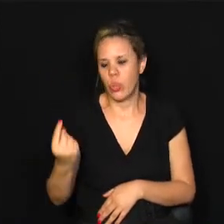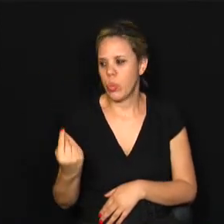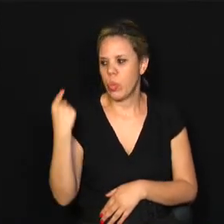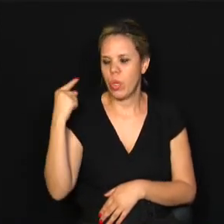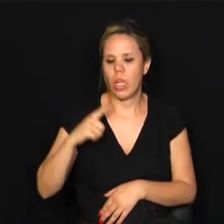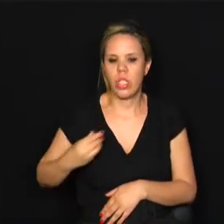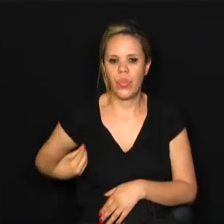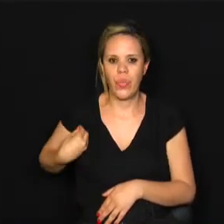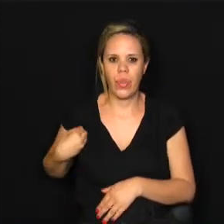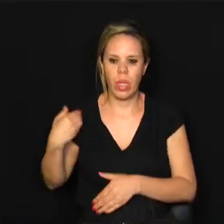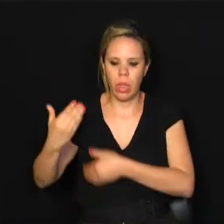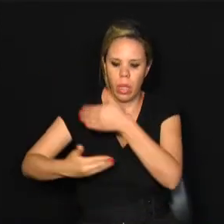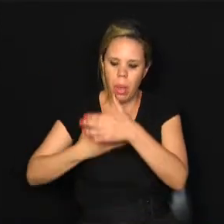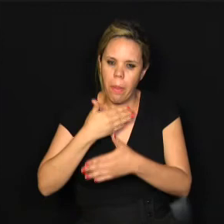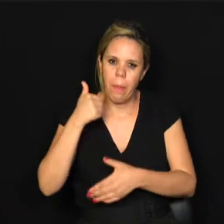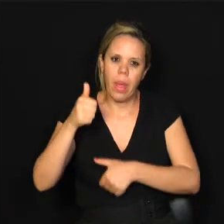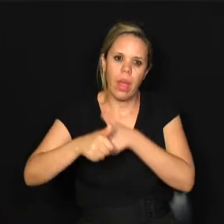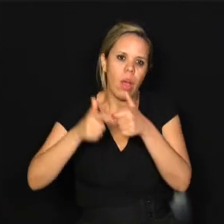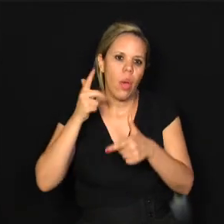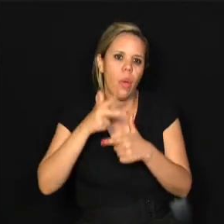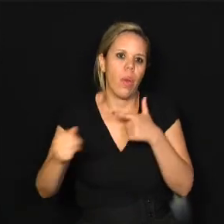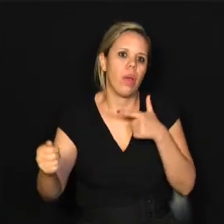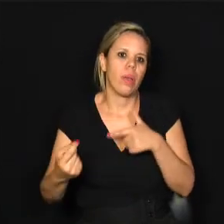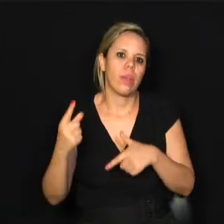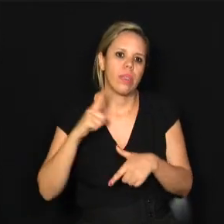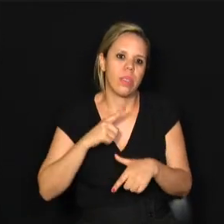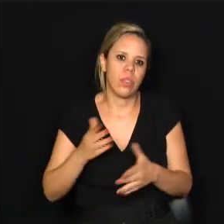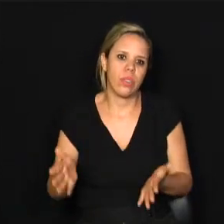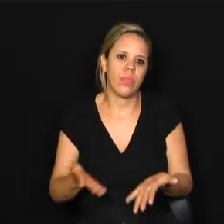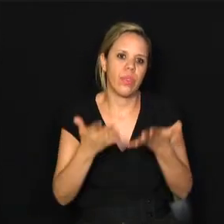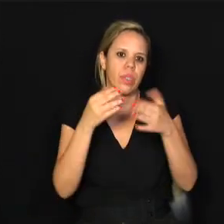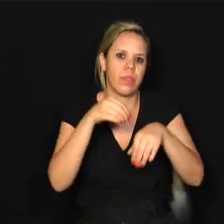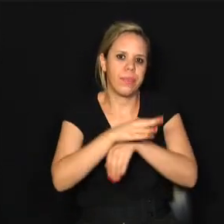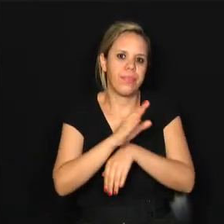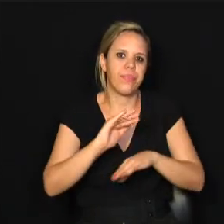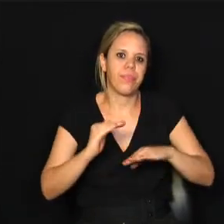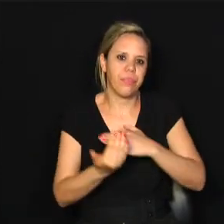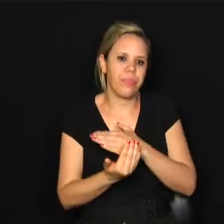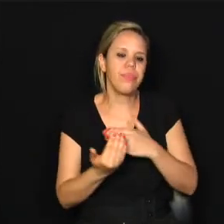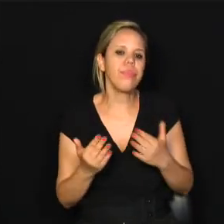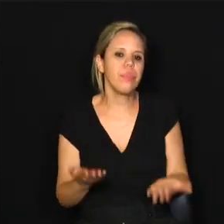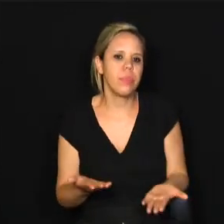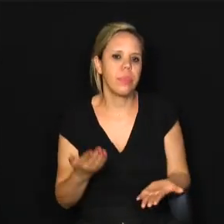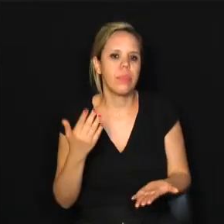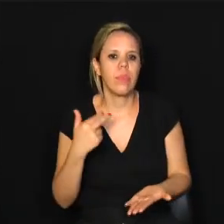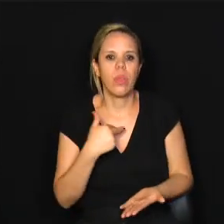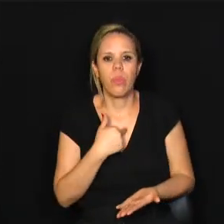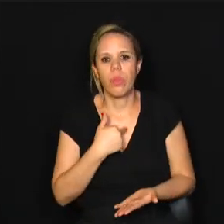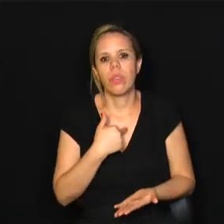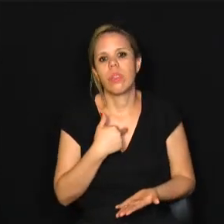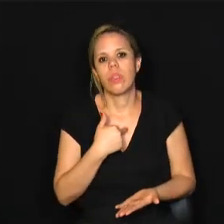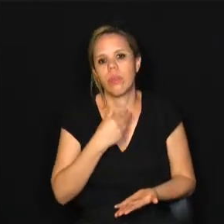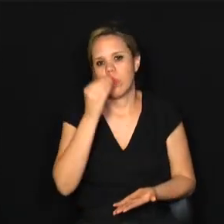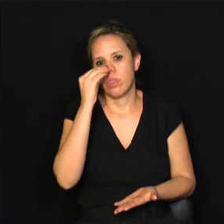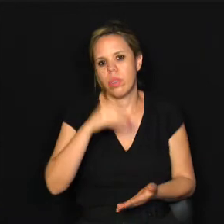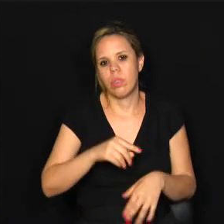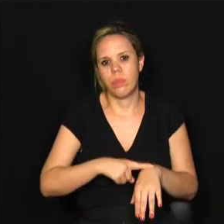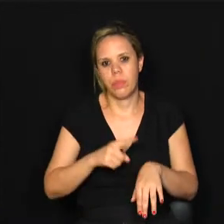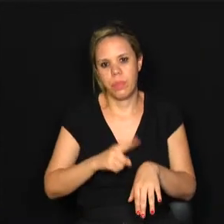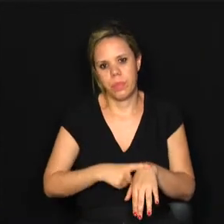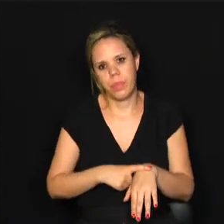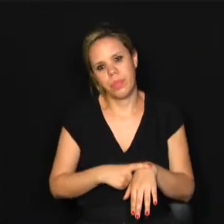dele, várias melhorias, várias conquistas foram levadas aí para essa região e nós não podemos ignorar nesse momento.